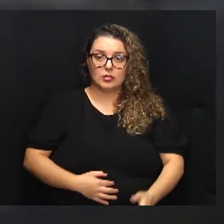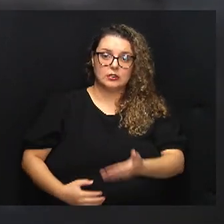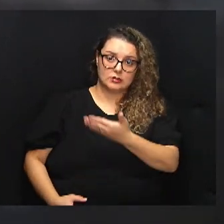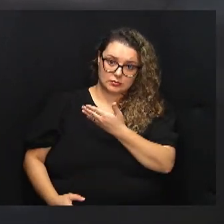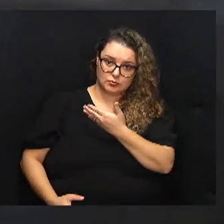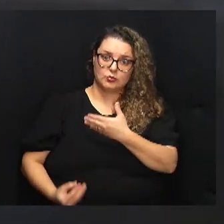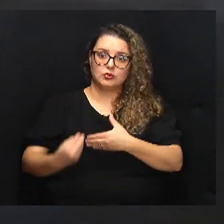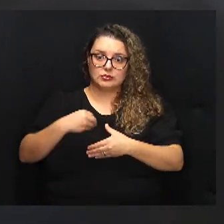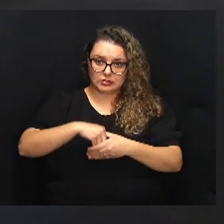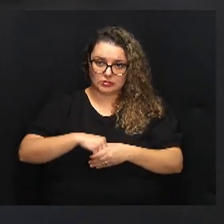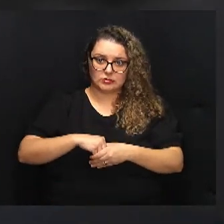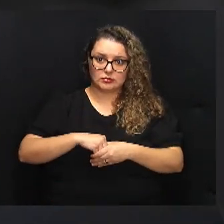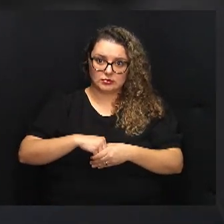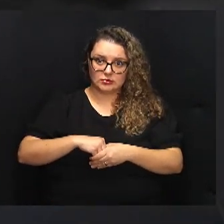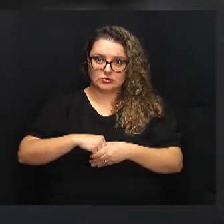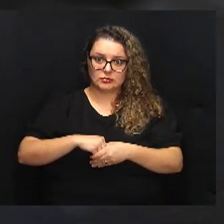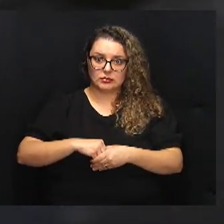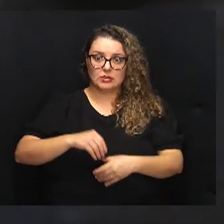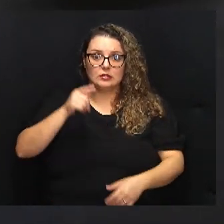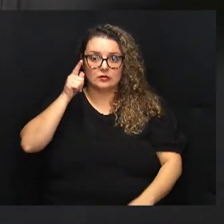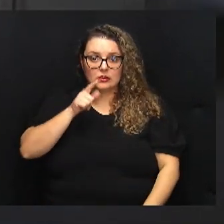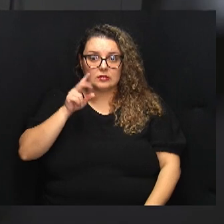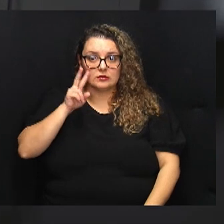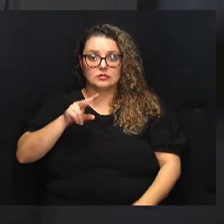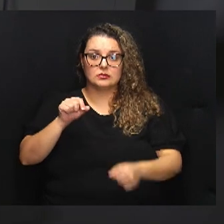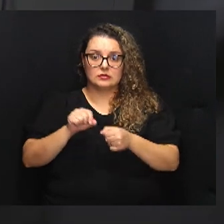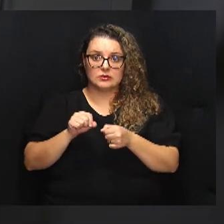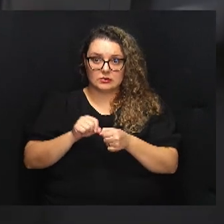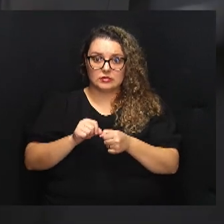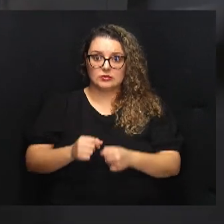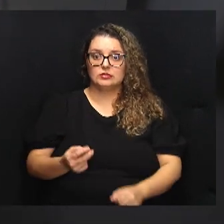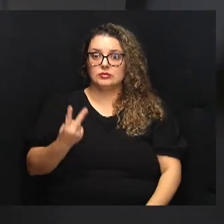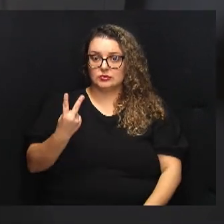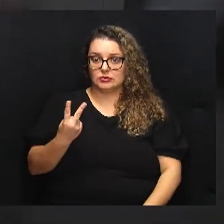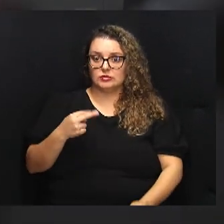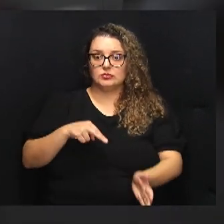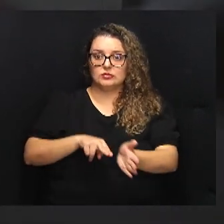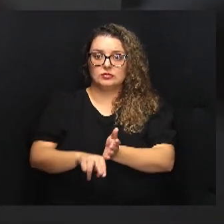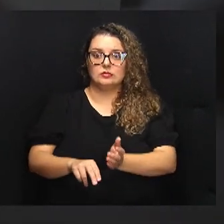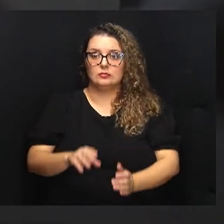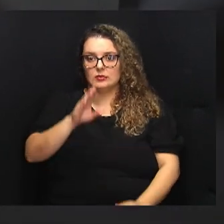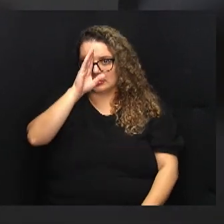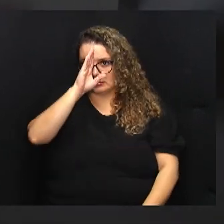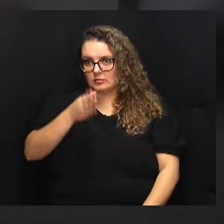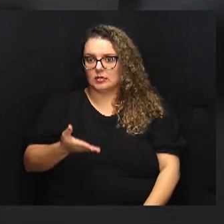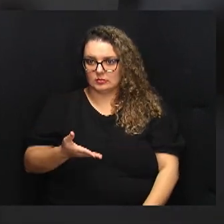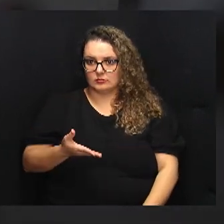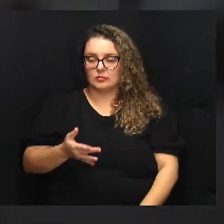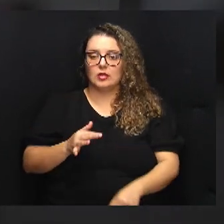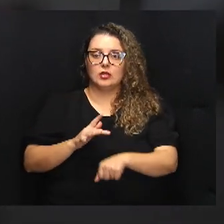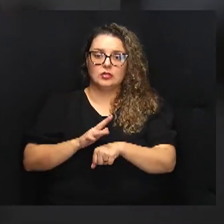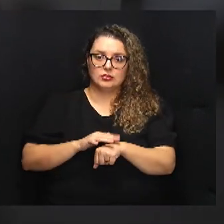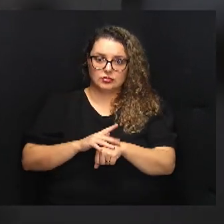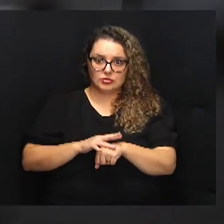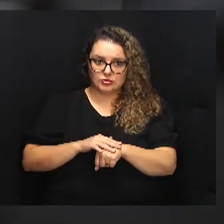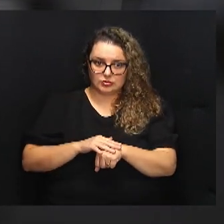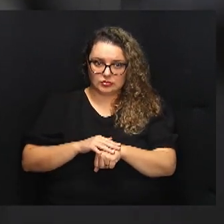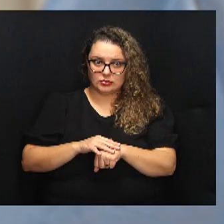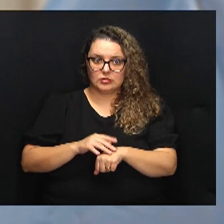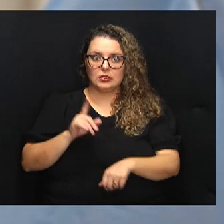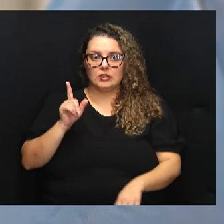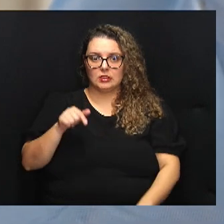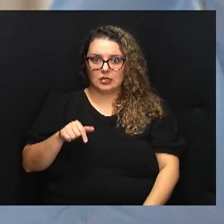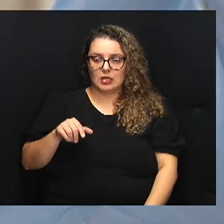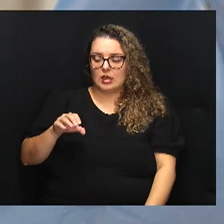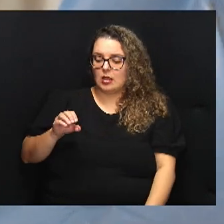dentro, né? E vai conseguir fazer o diagnóstico de duas situações principais. De uma doença que é um